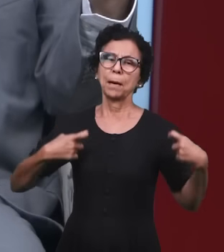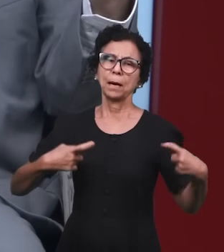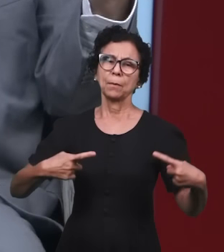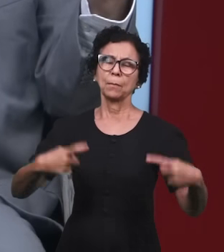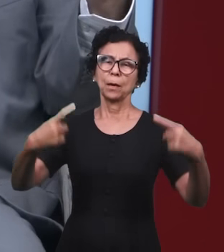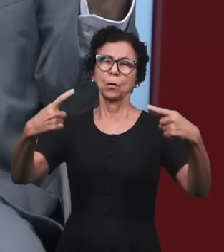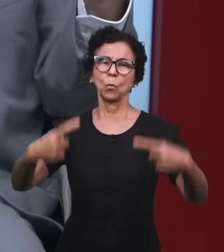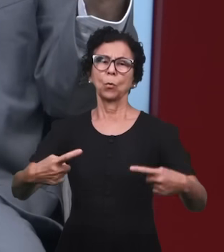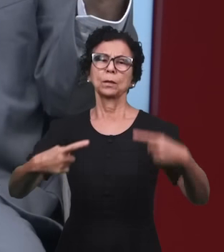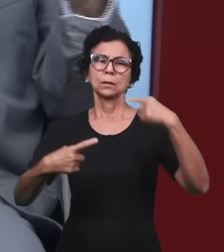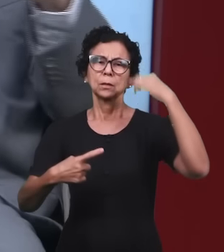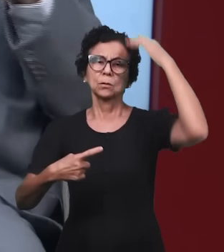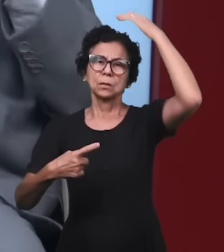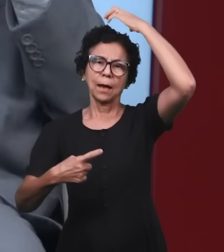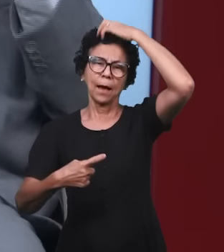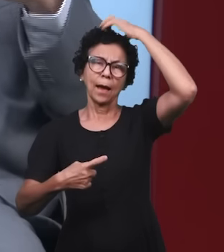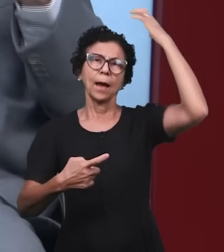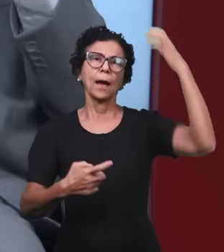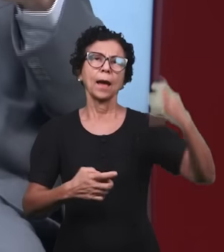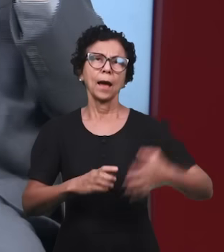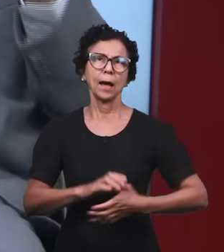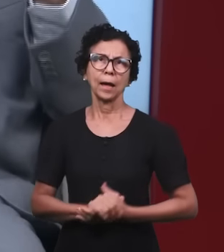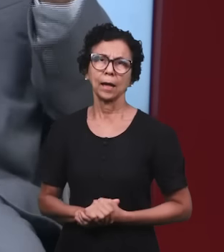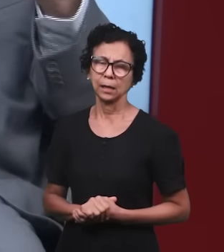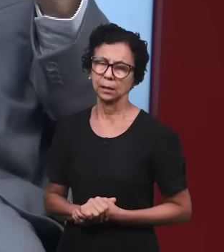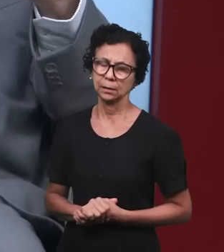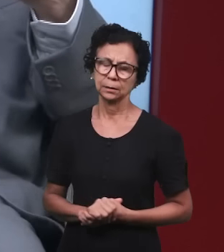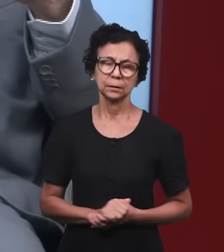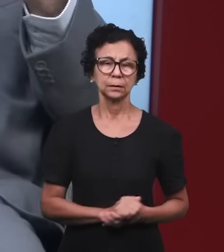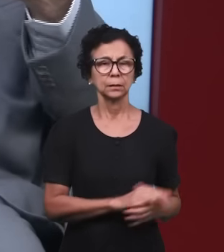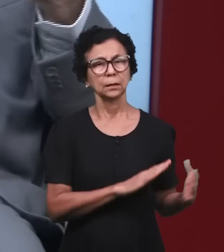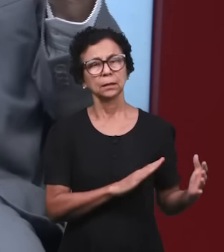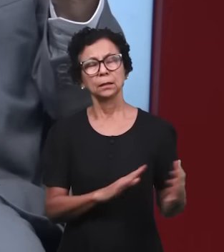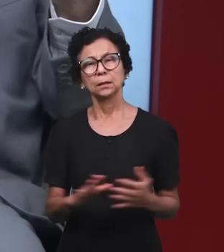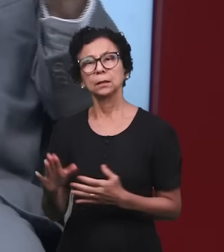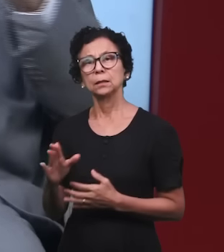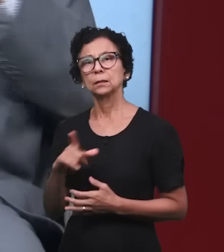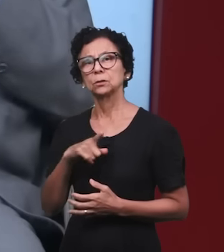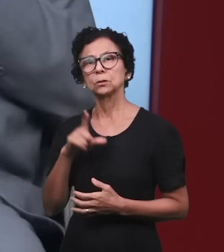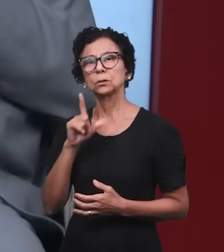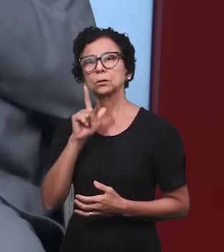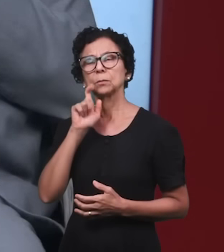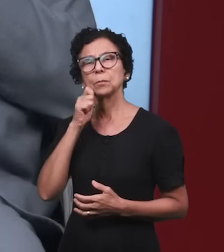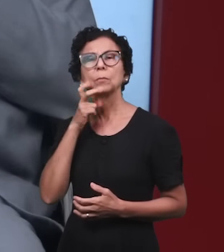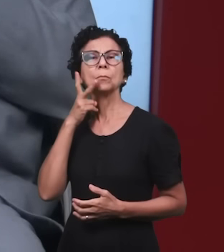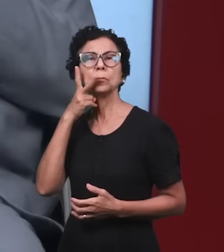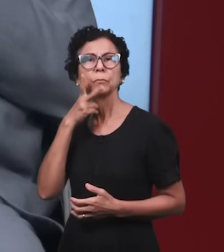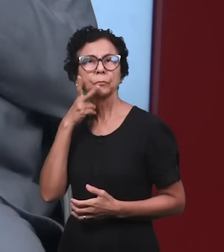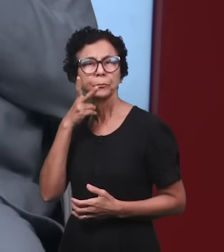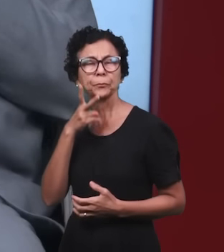reis confederados, indo ao seu encontro com pão e vinho, elementos da ceia do Senhor.